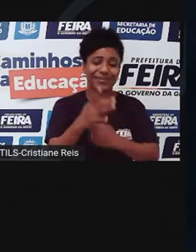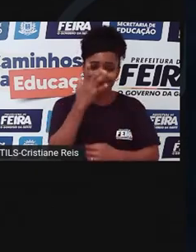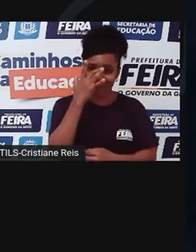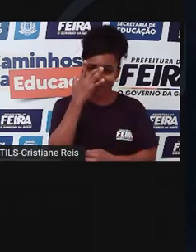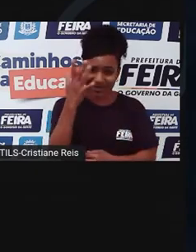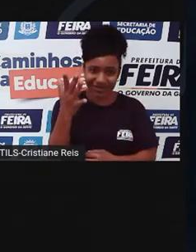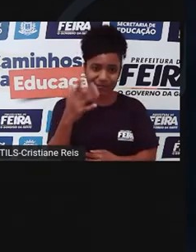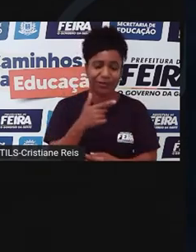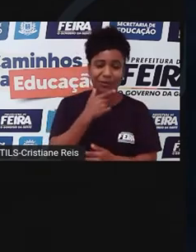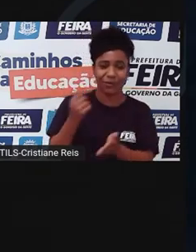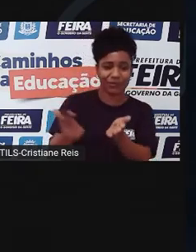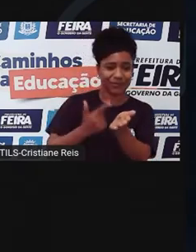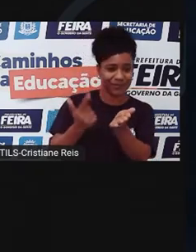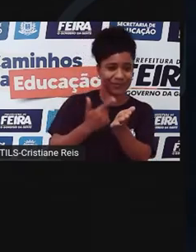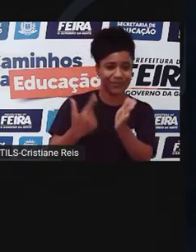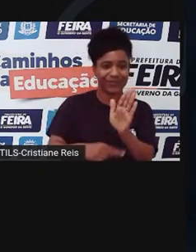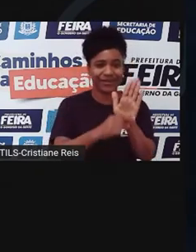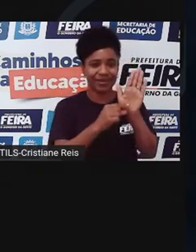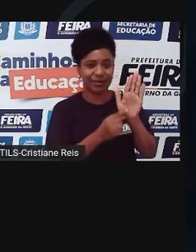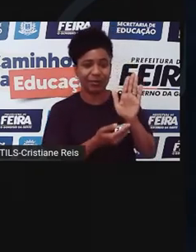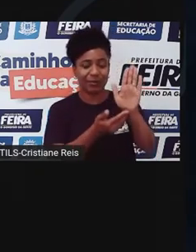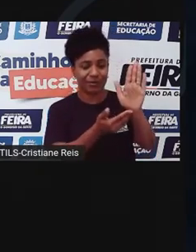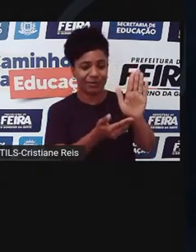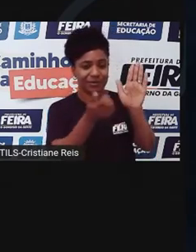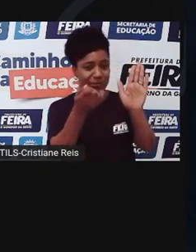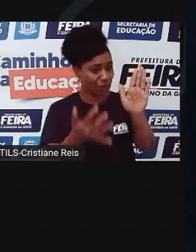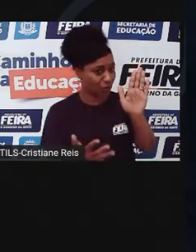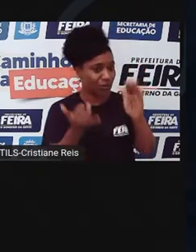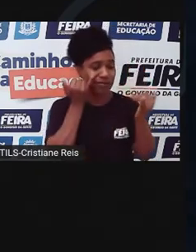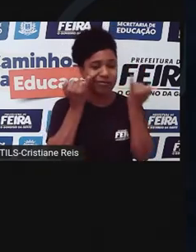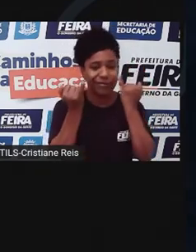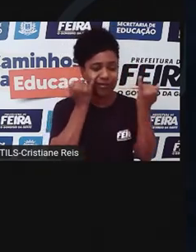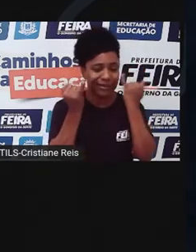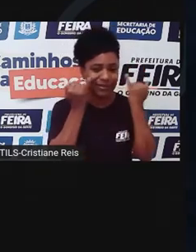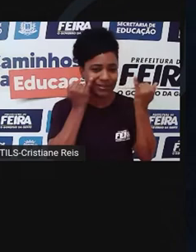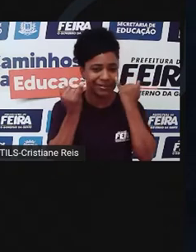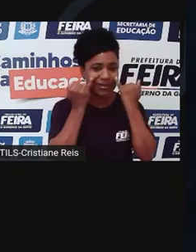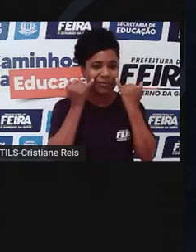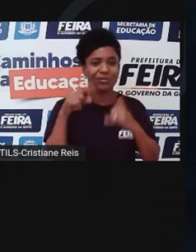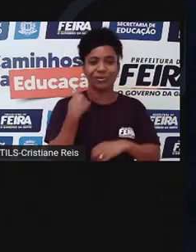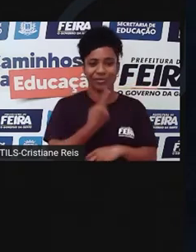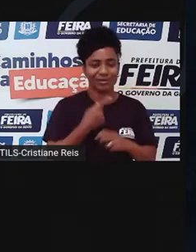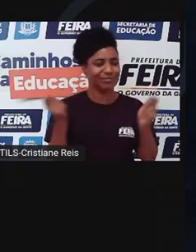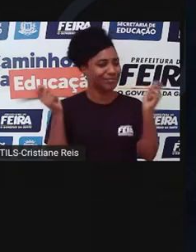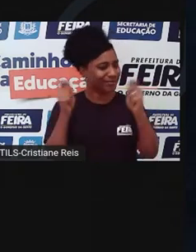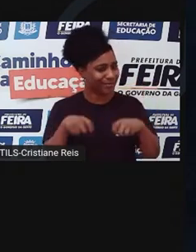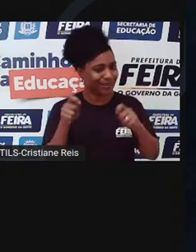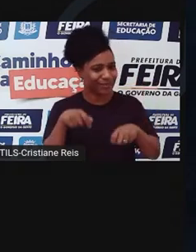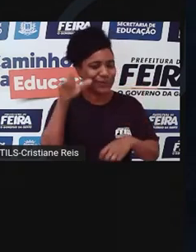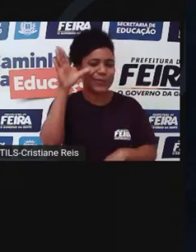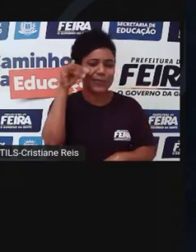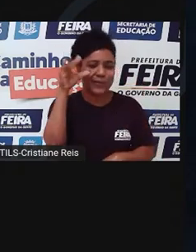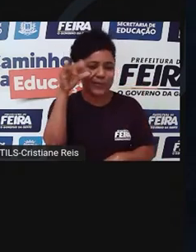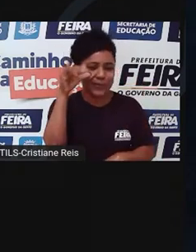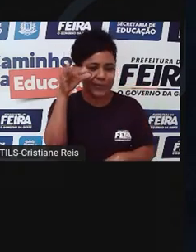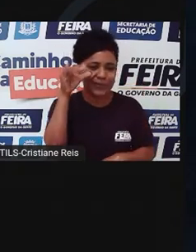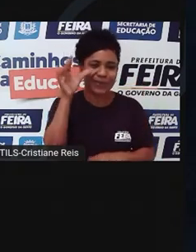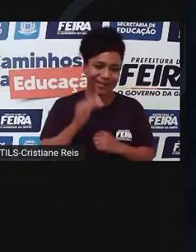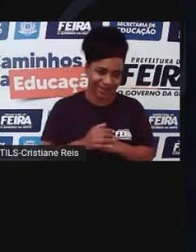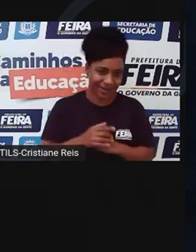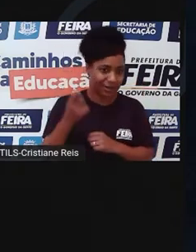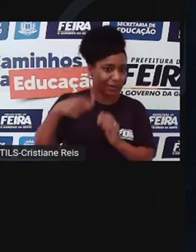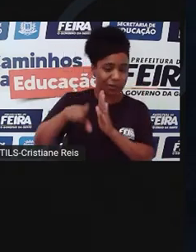Completo Predictive Analytics, os dados que nós coletamos atualmente nos permitem ver as coisas que até pouco tempo atrás eram grandes demais